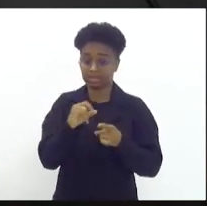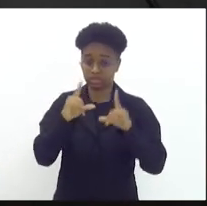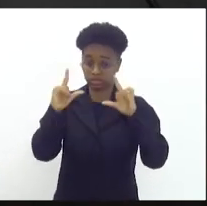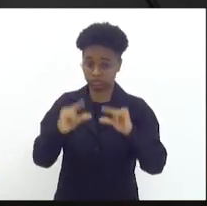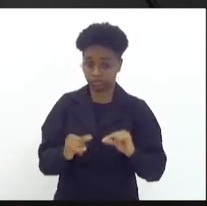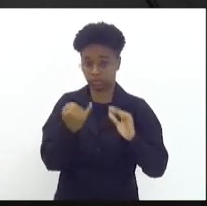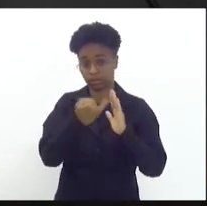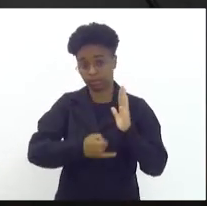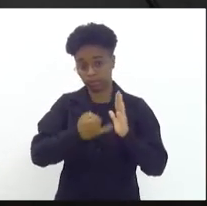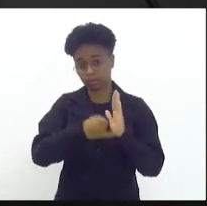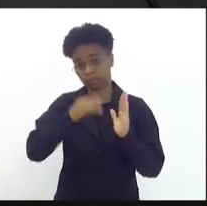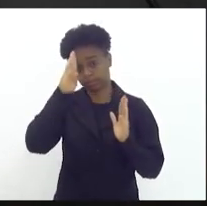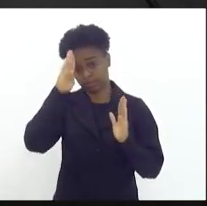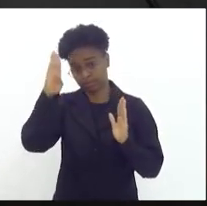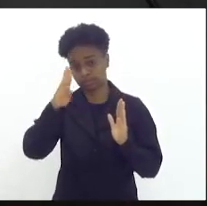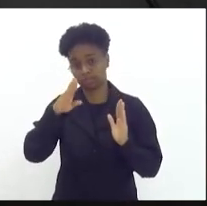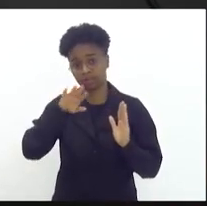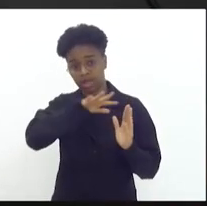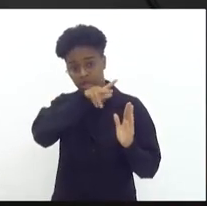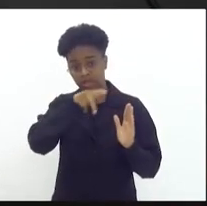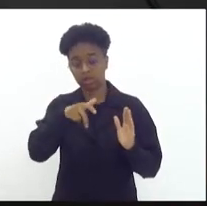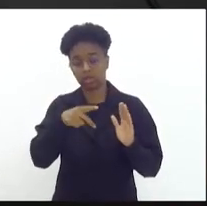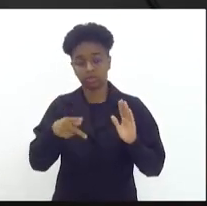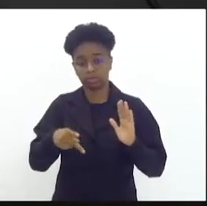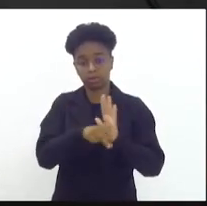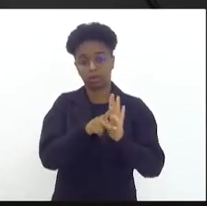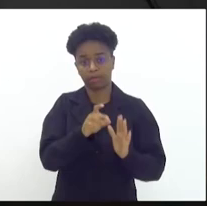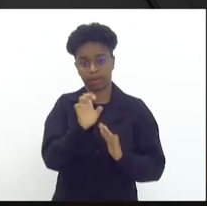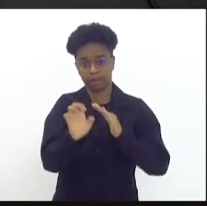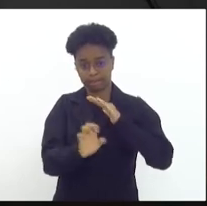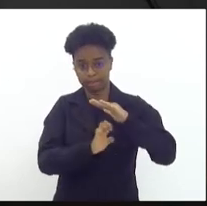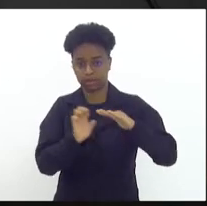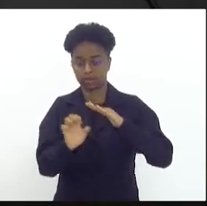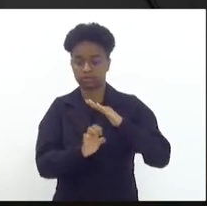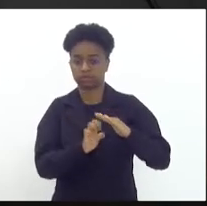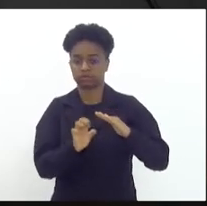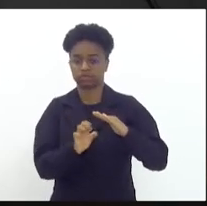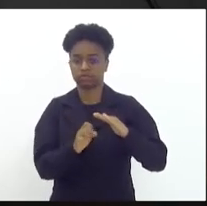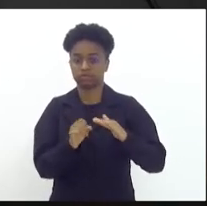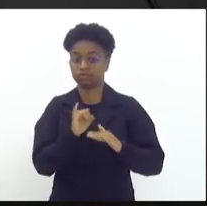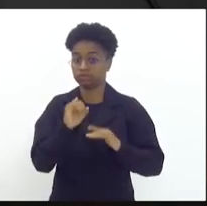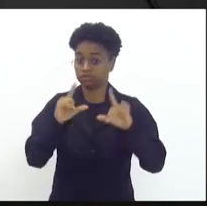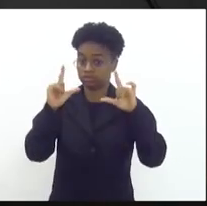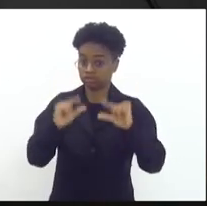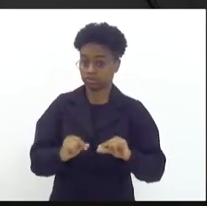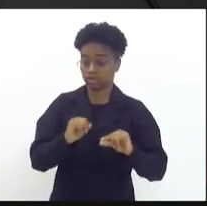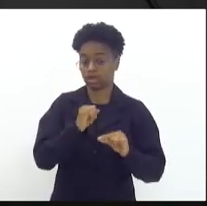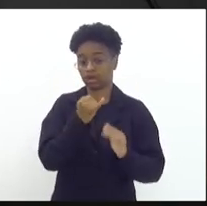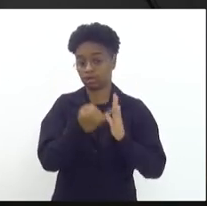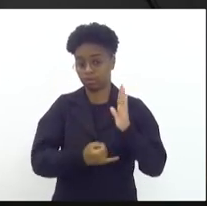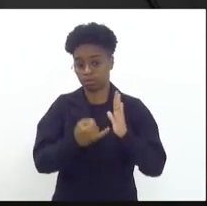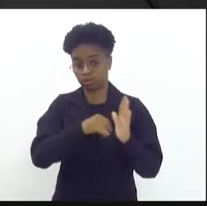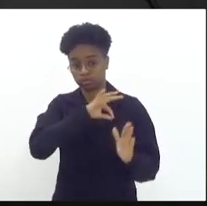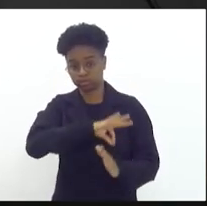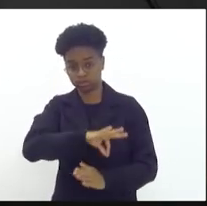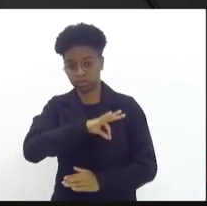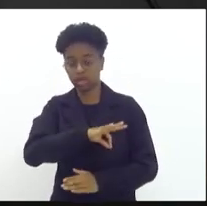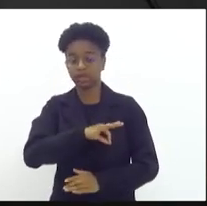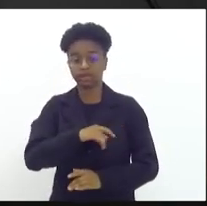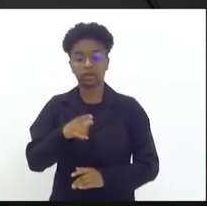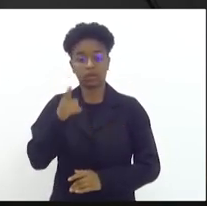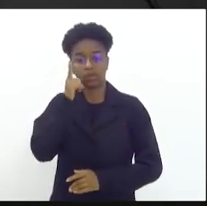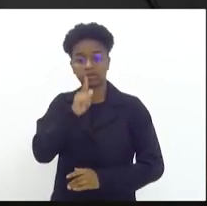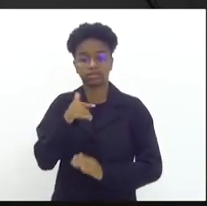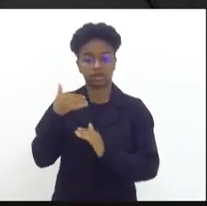sobretudo do Imposto de Renda das empresas né reduzindo o imposto de renda para permitir mais progressividade